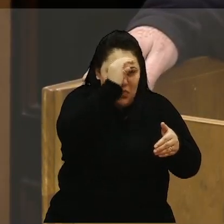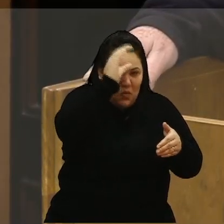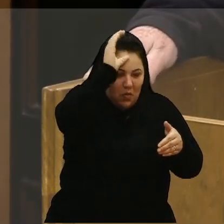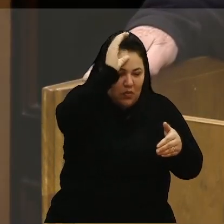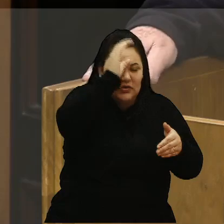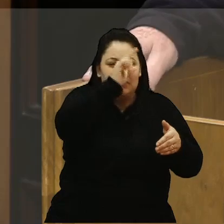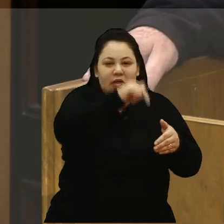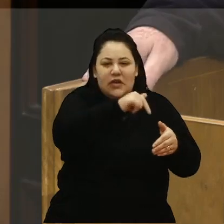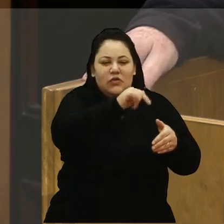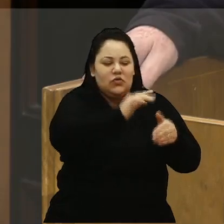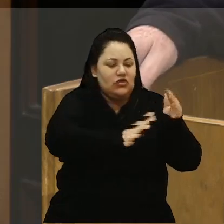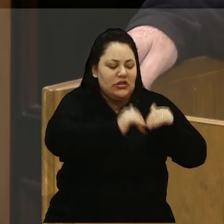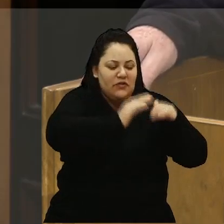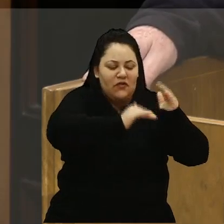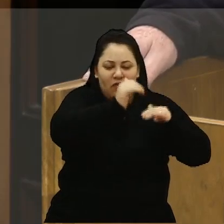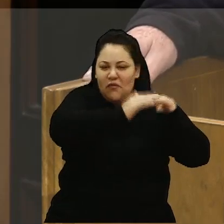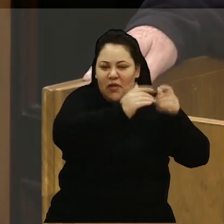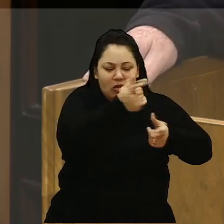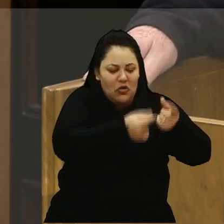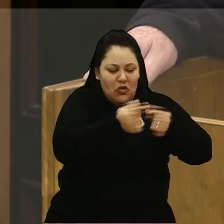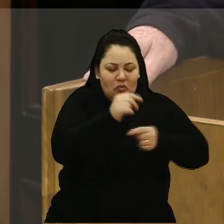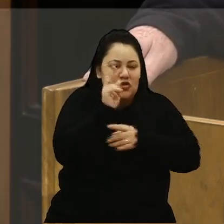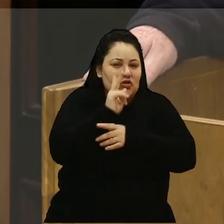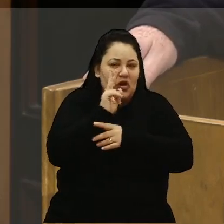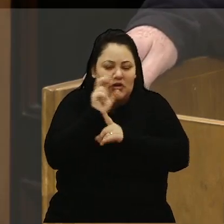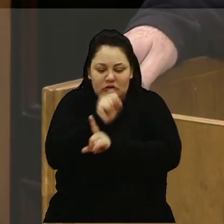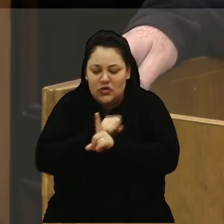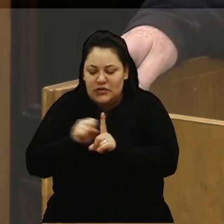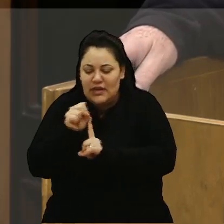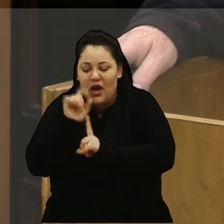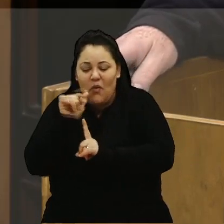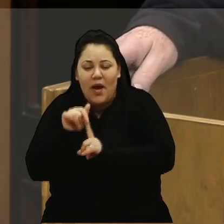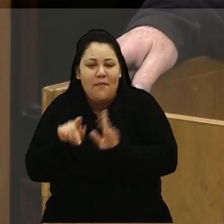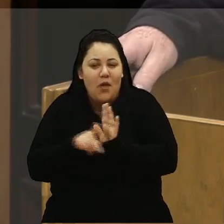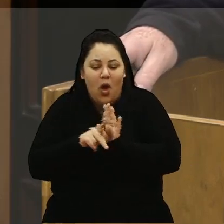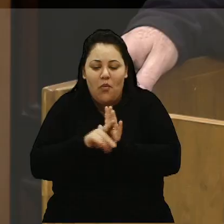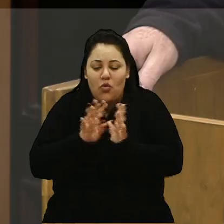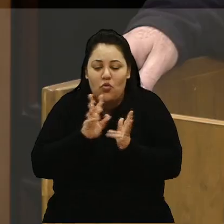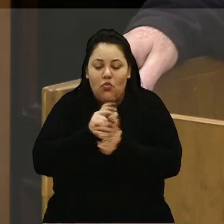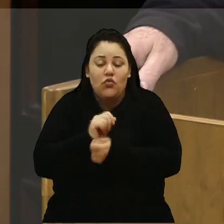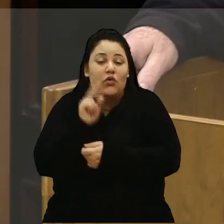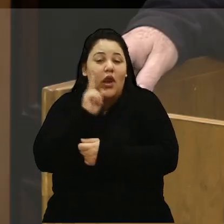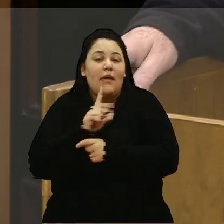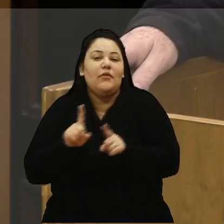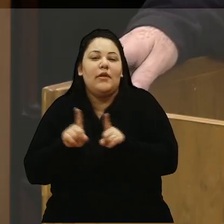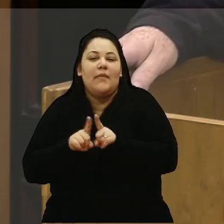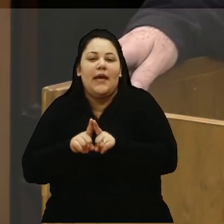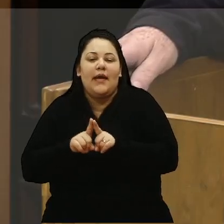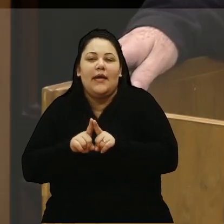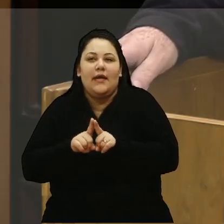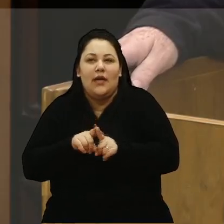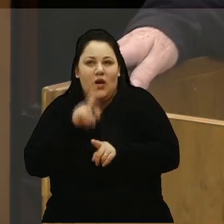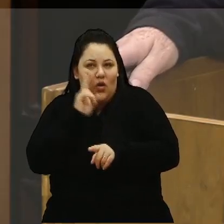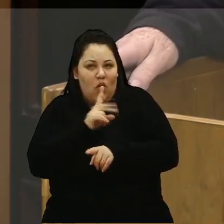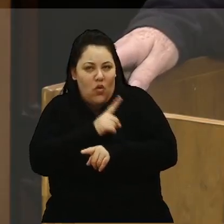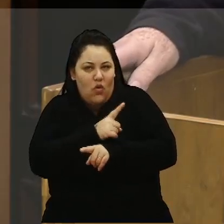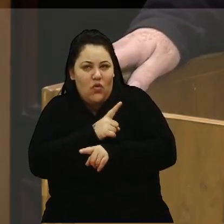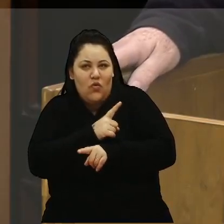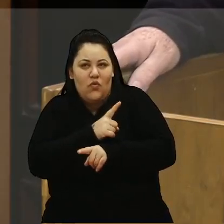econômico, histórico, social de todos. Eu lembro muito, olha aqui o Wagner,